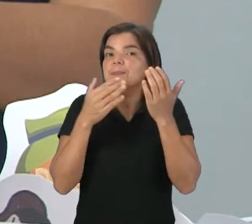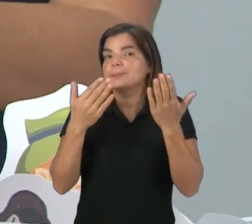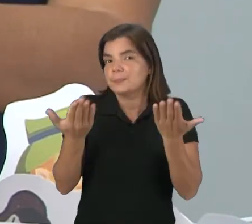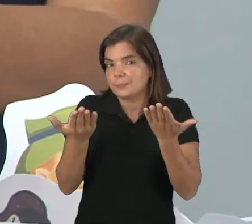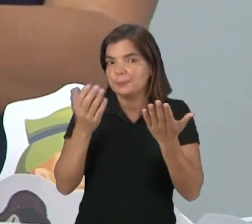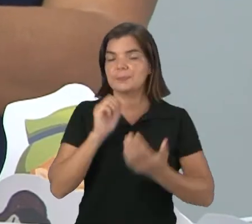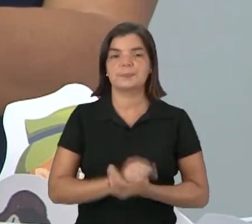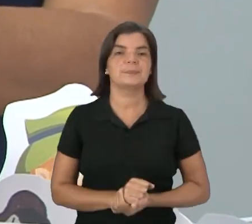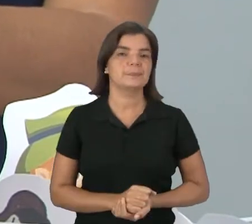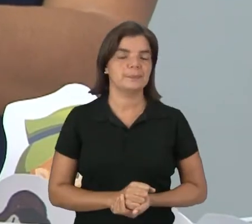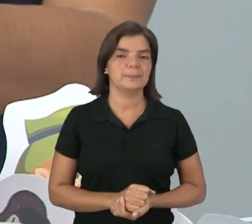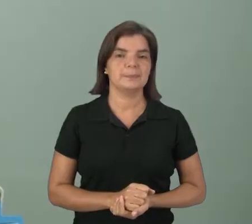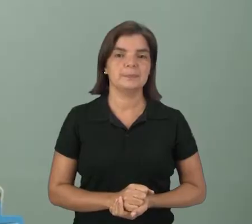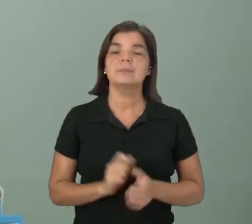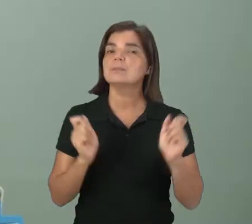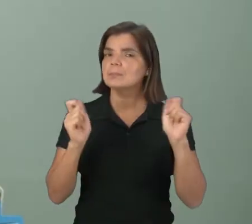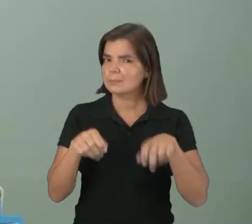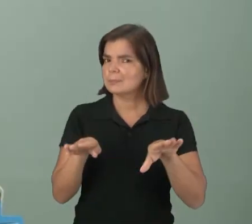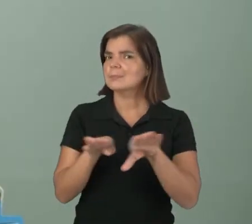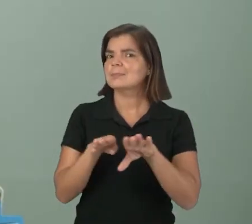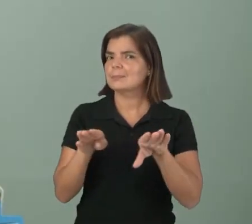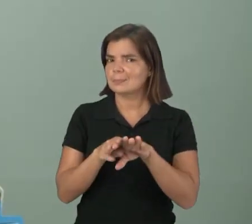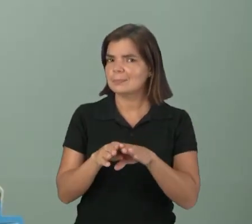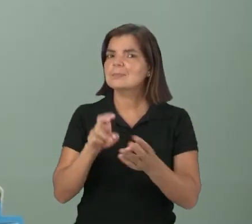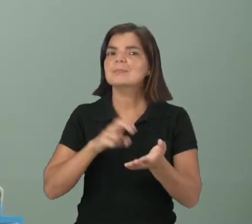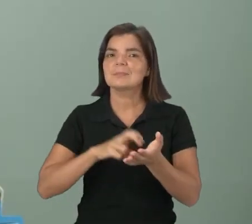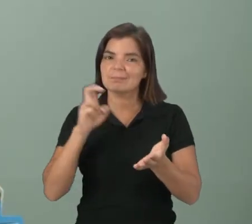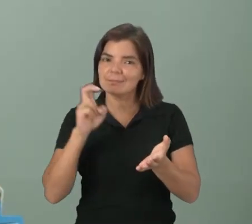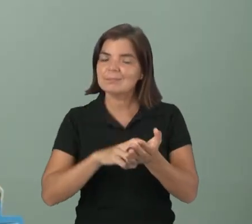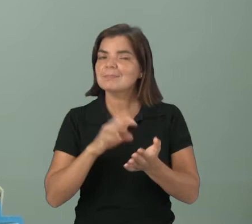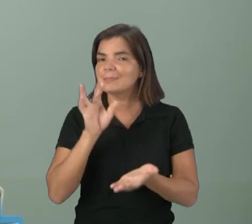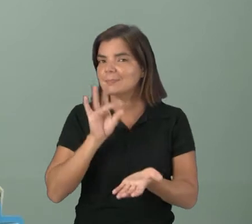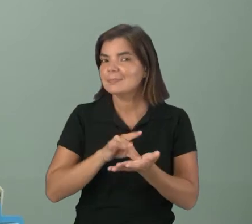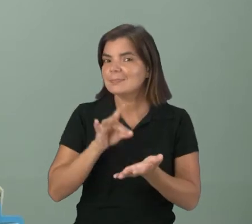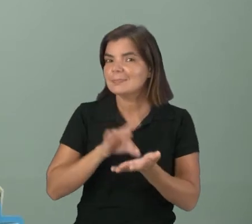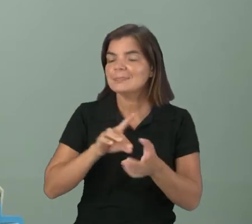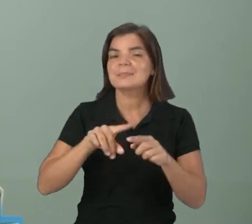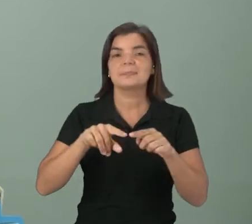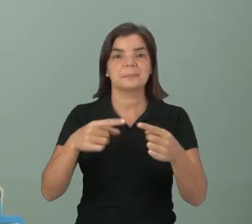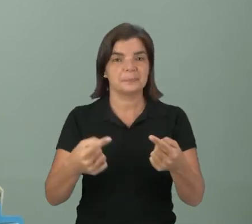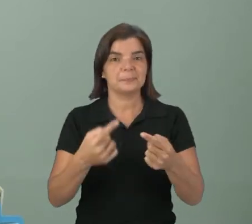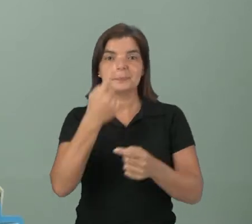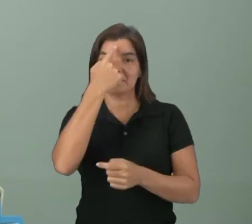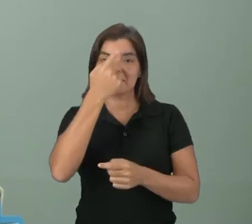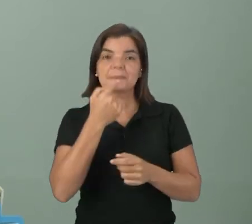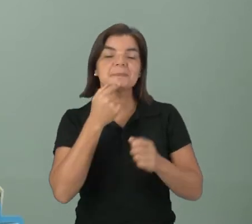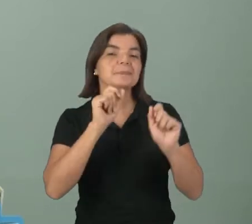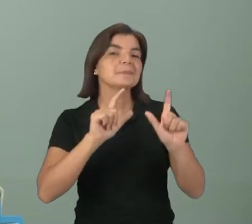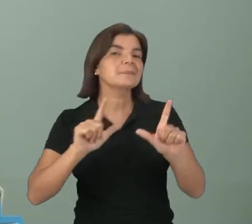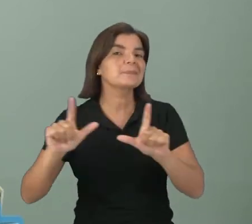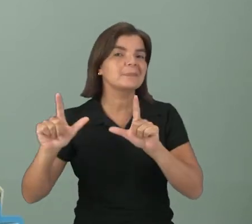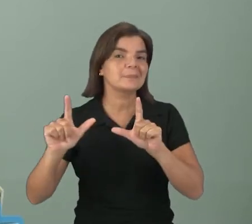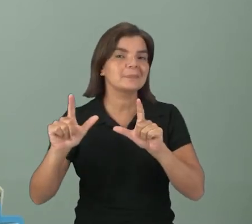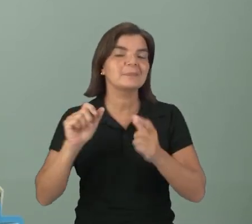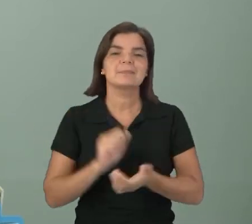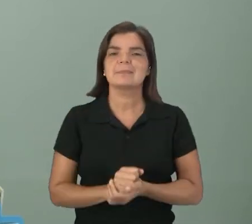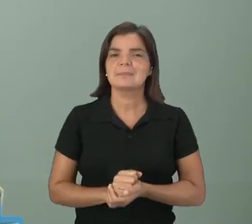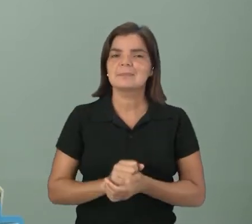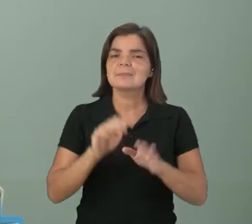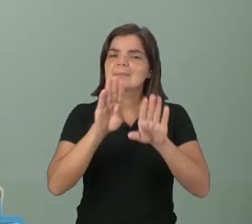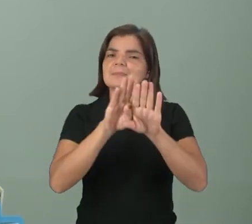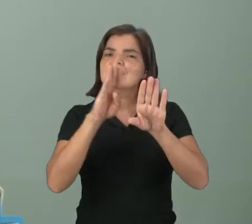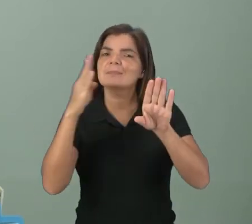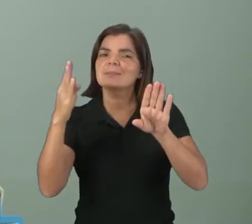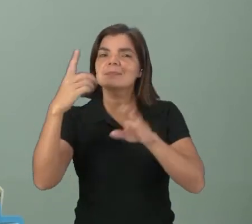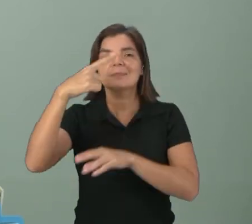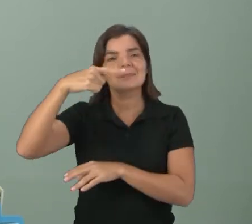exercer durante Podemos dormir também durante o dia não é verdade mas nesta imagem que aparece o que uma tem